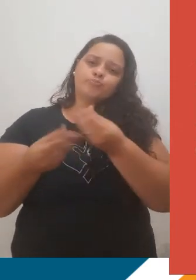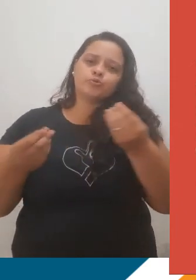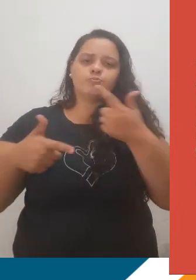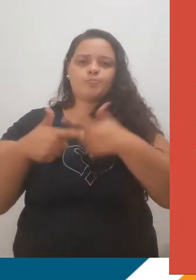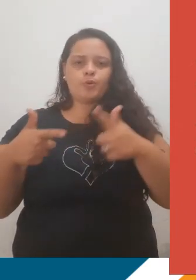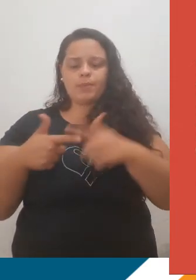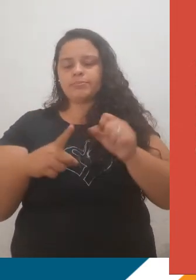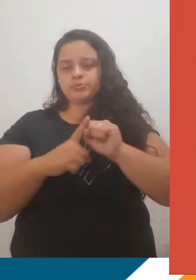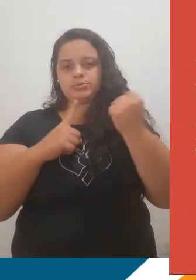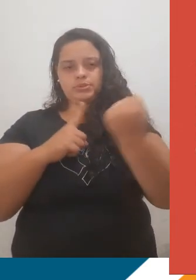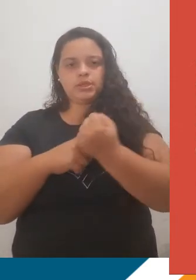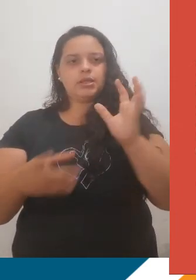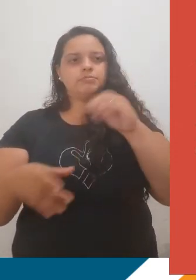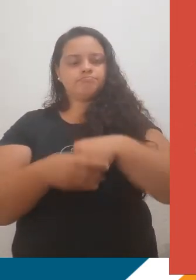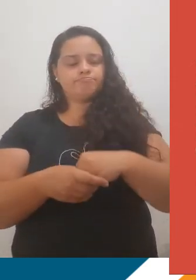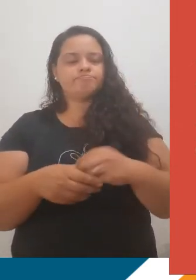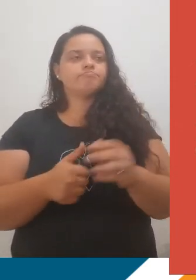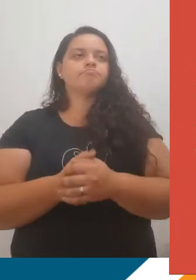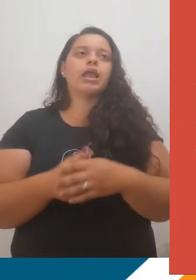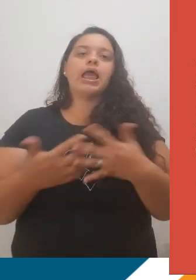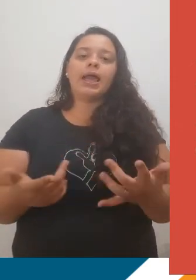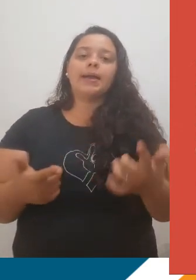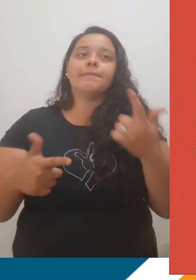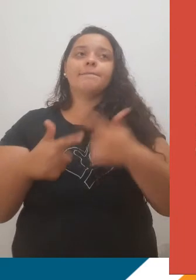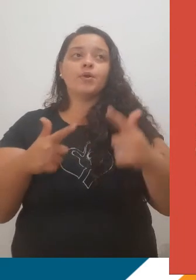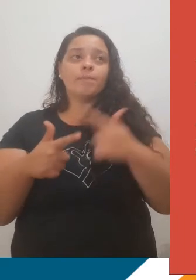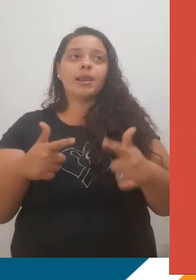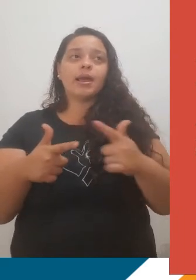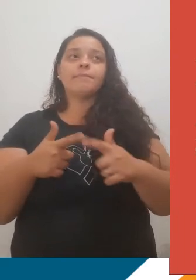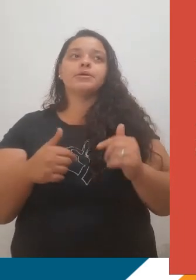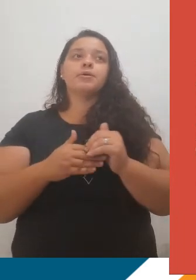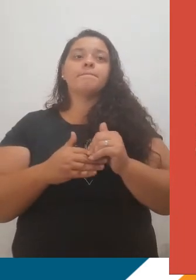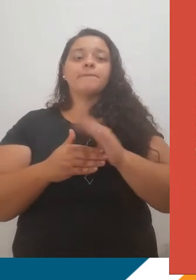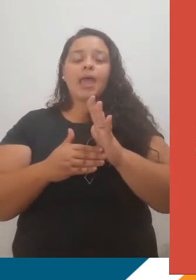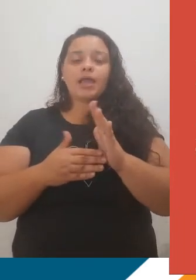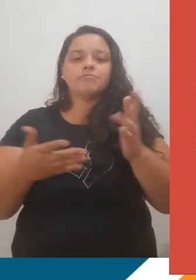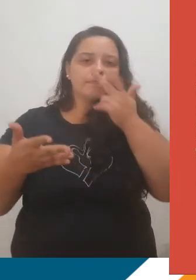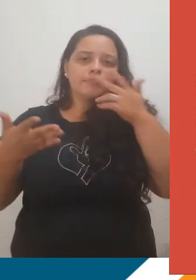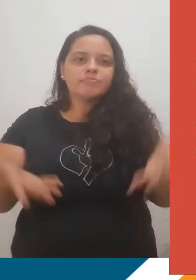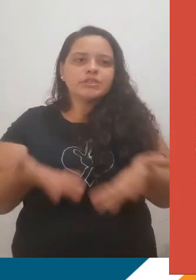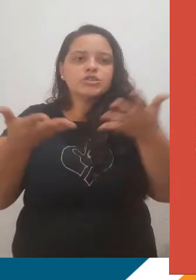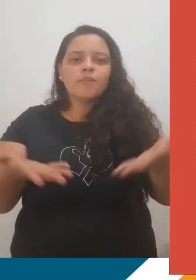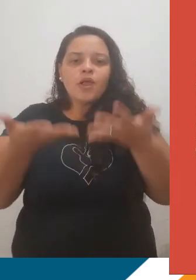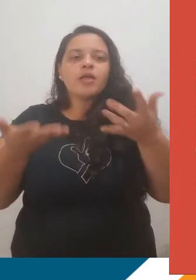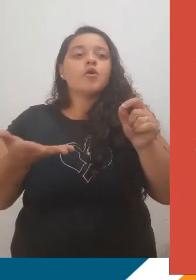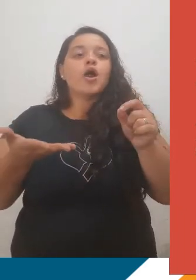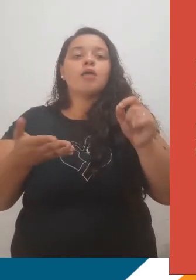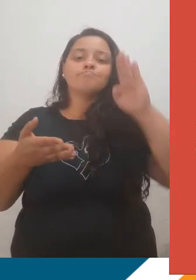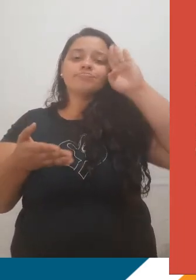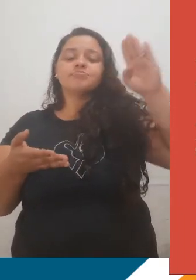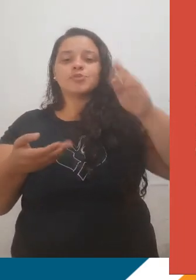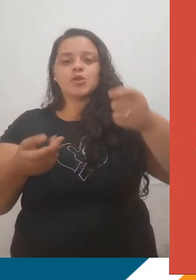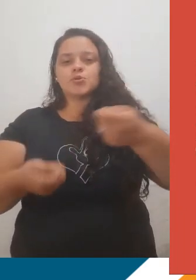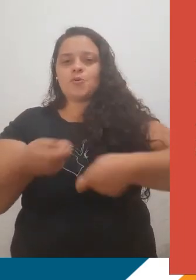tensões sociais, não é? E essas tensões sociais são mais estimuladas ainda pela questão econômica. A gente